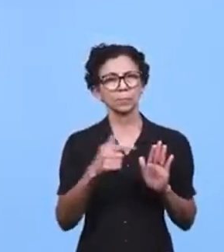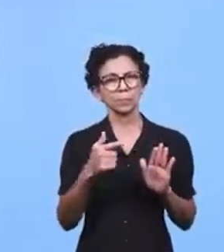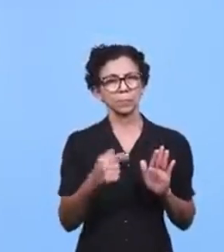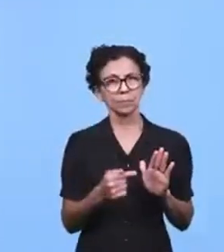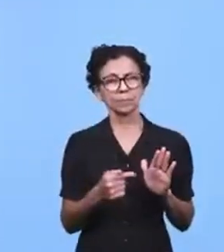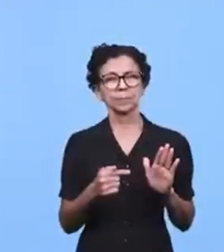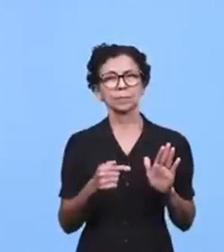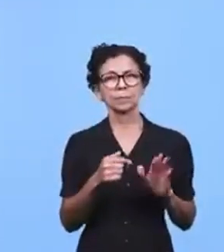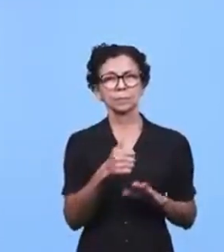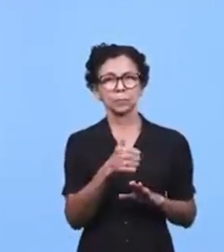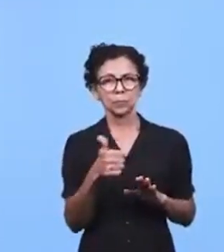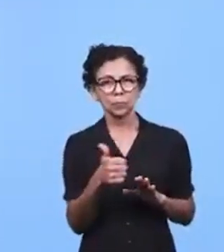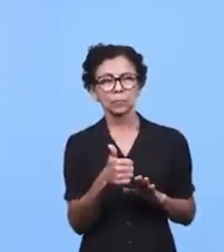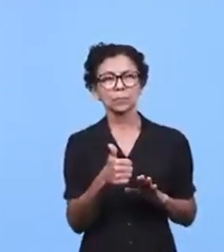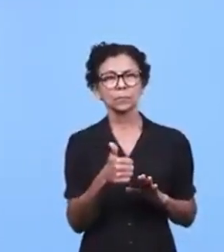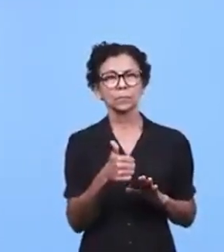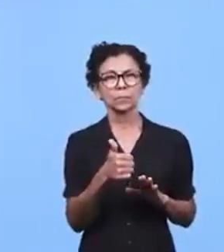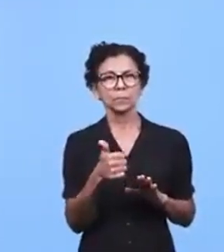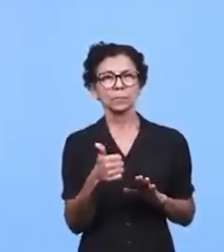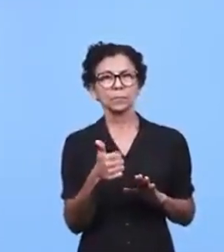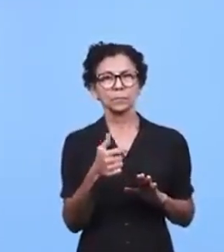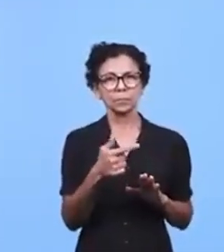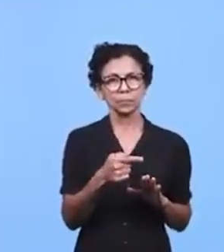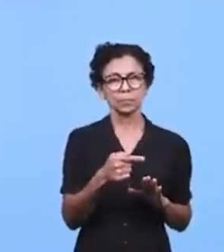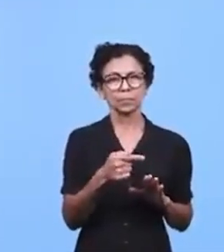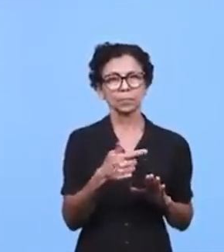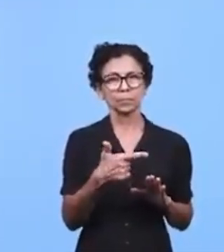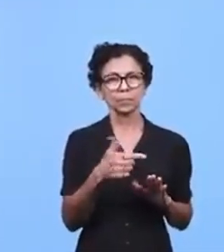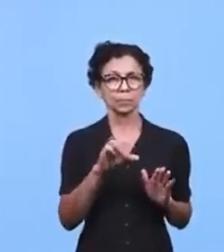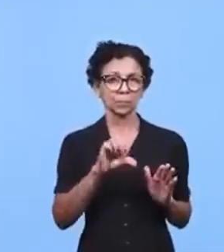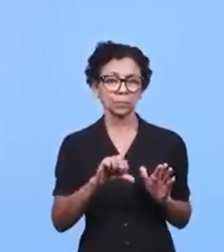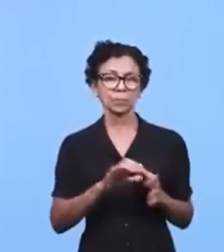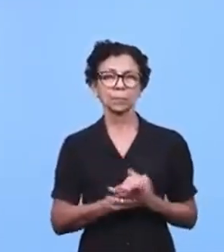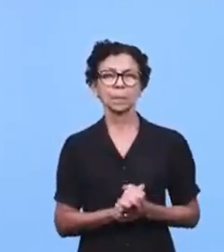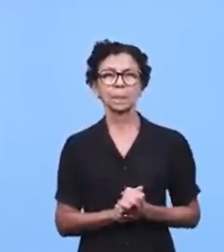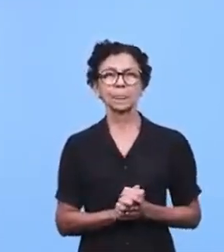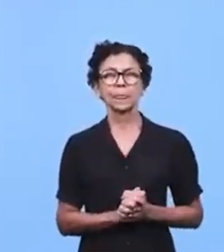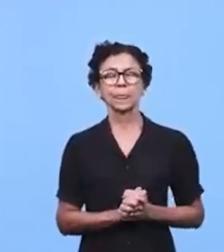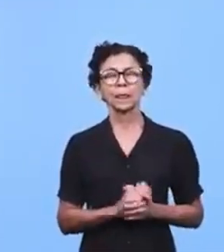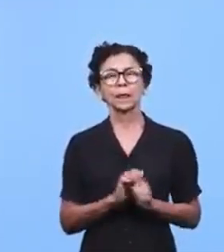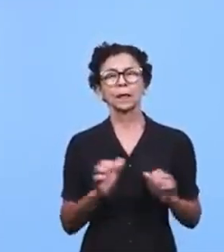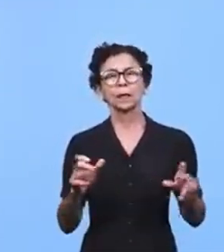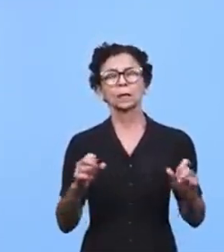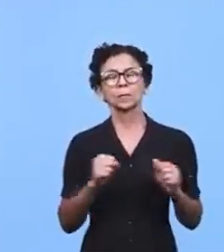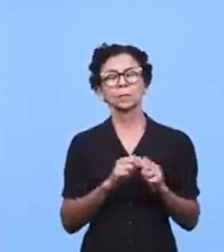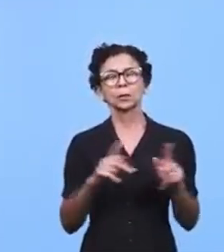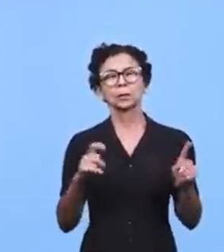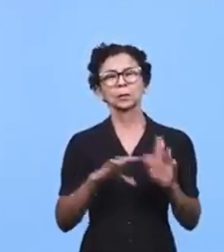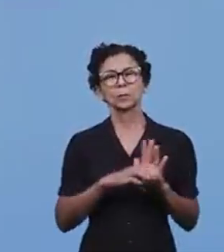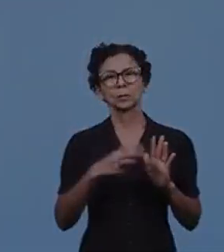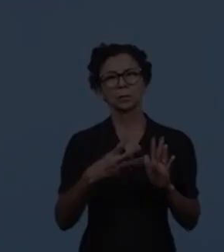verso 29. E Apocalipse capítulo 3, verso 6, verso 13 e verso 22.